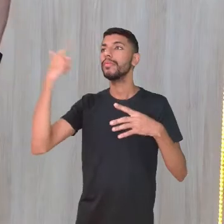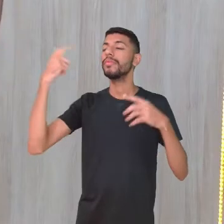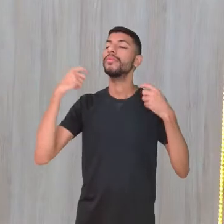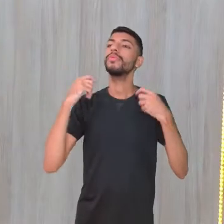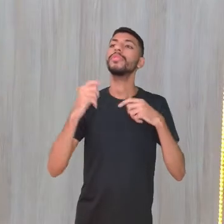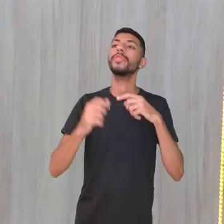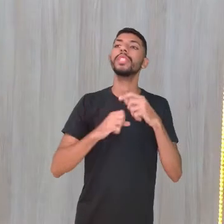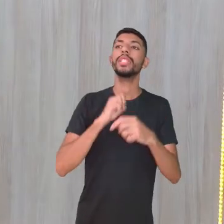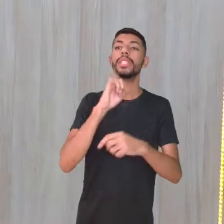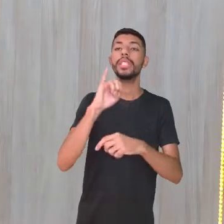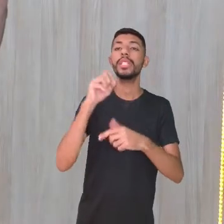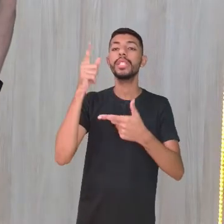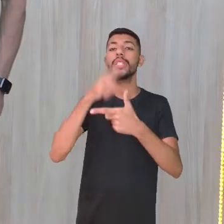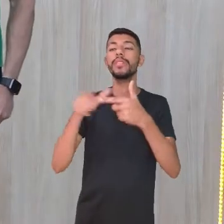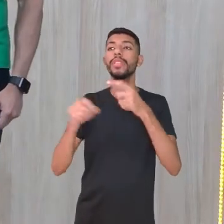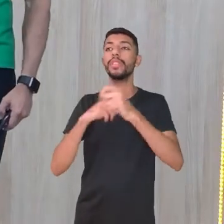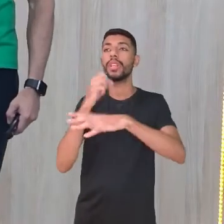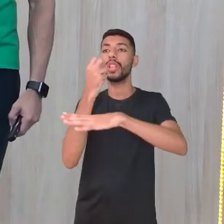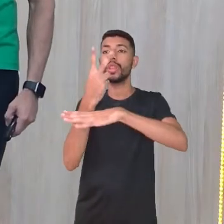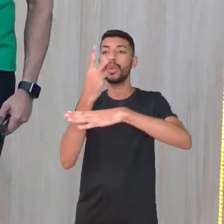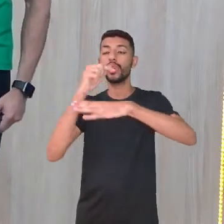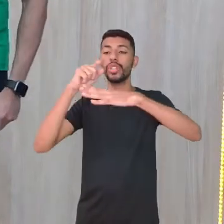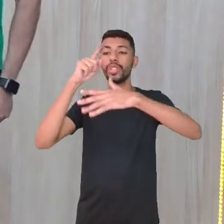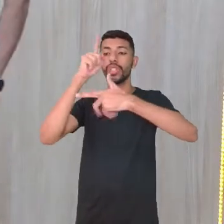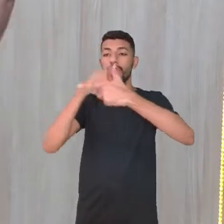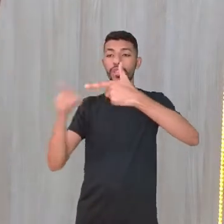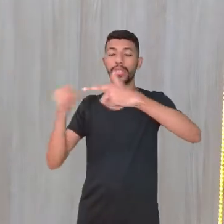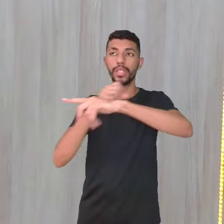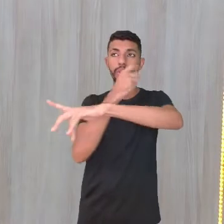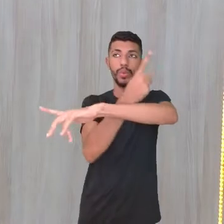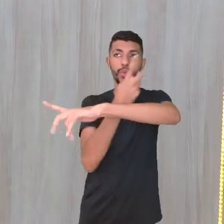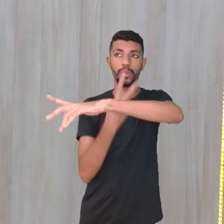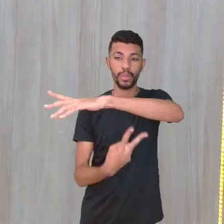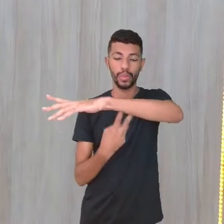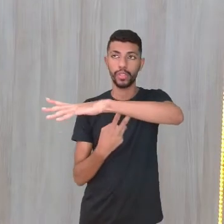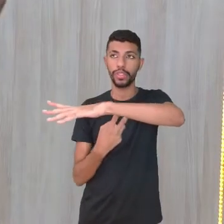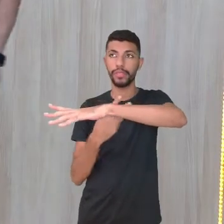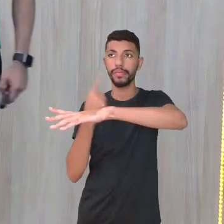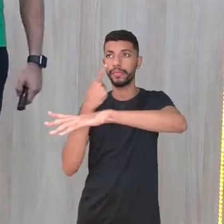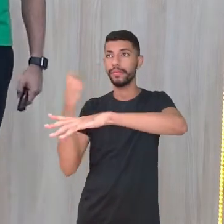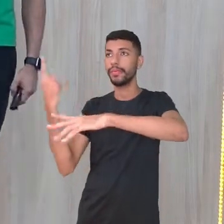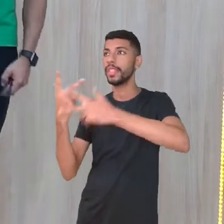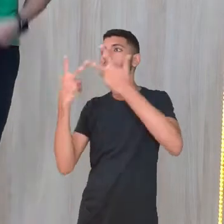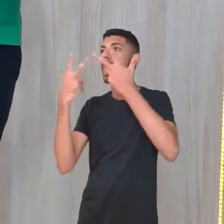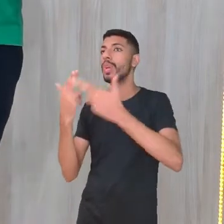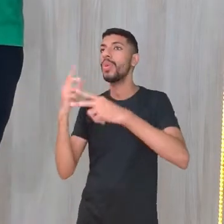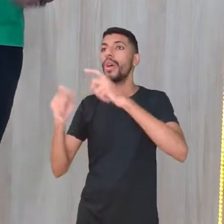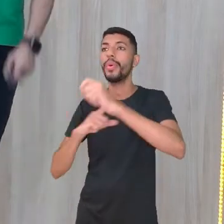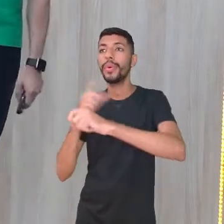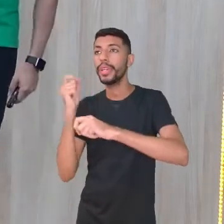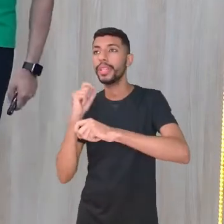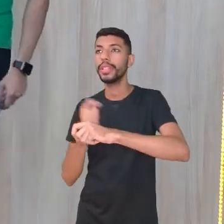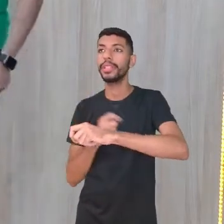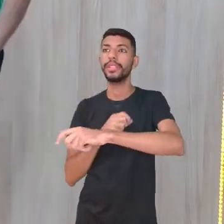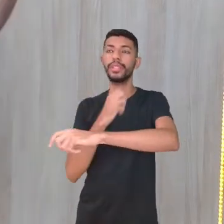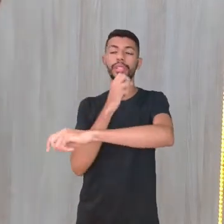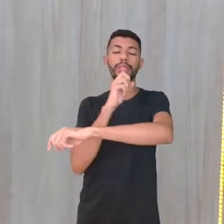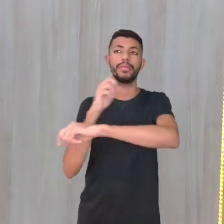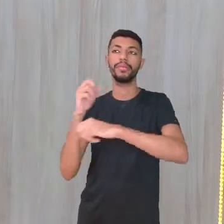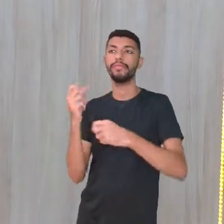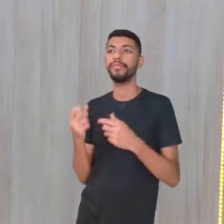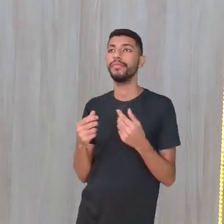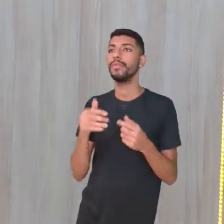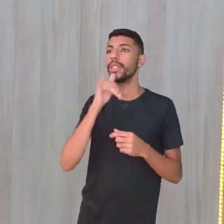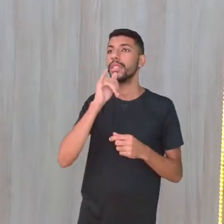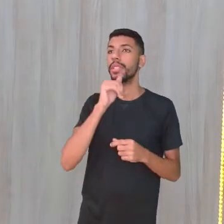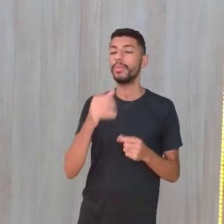eu dividir 2 dividido por 1/2, certo? Isso aqui é a mesma coisa que eu pegar